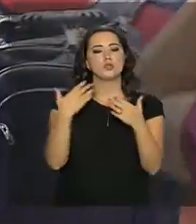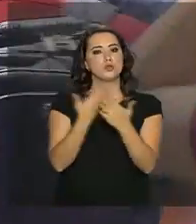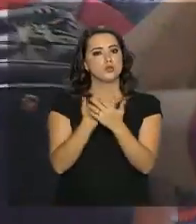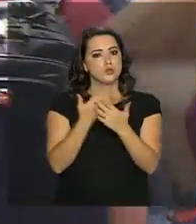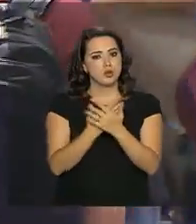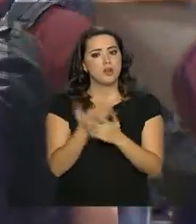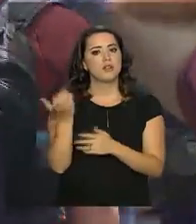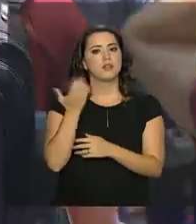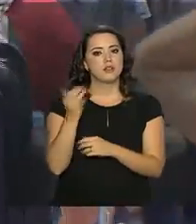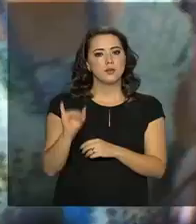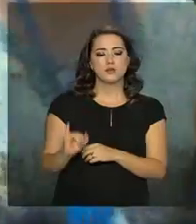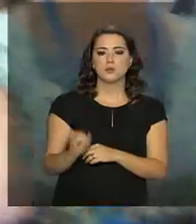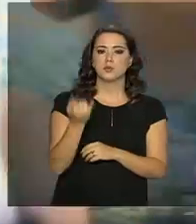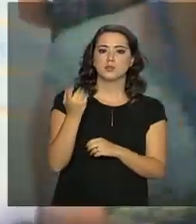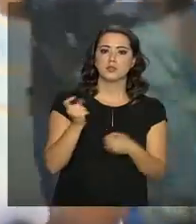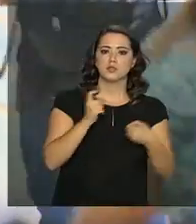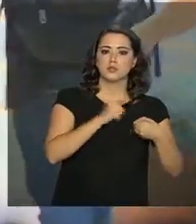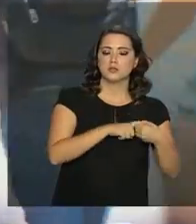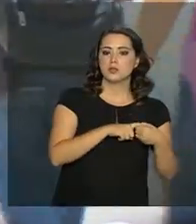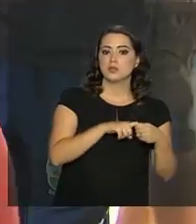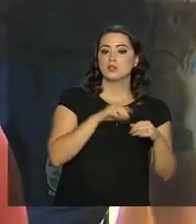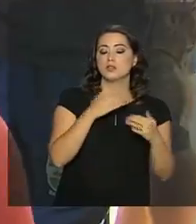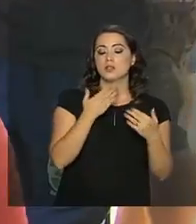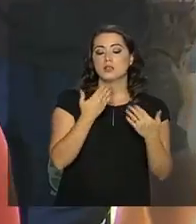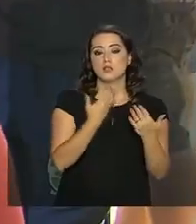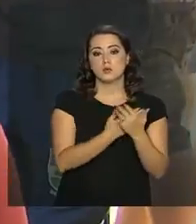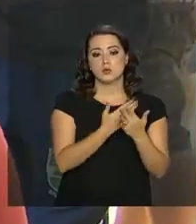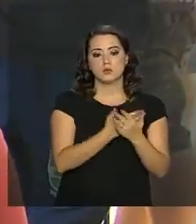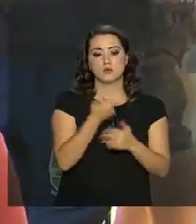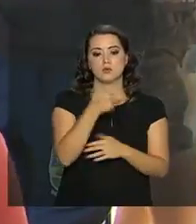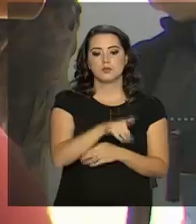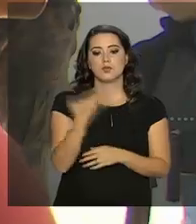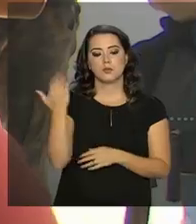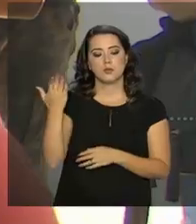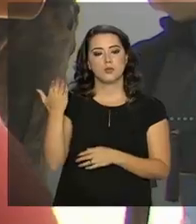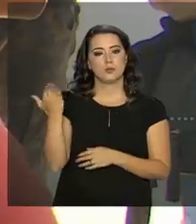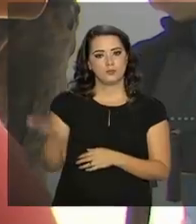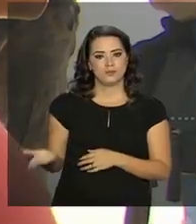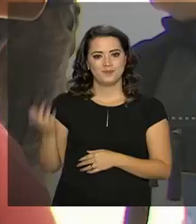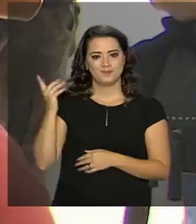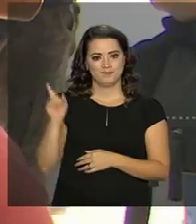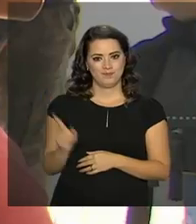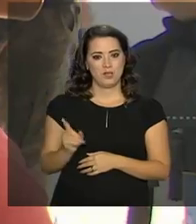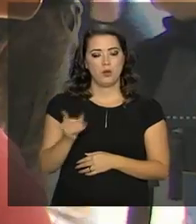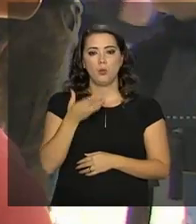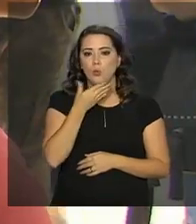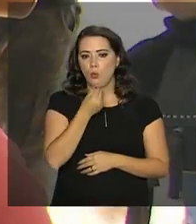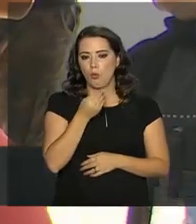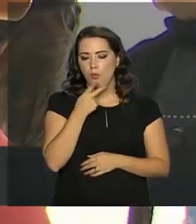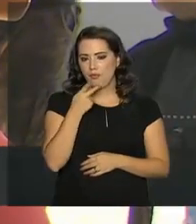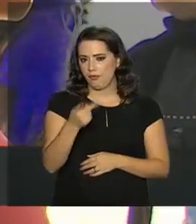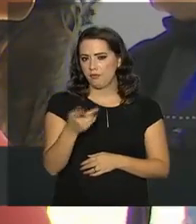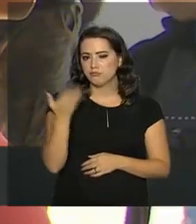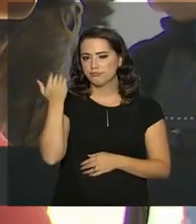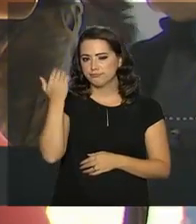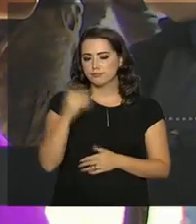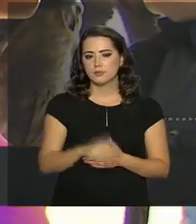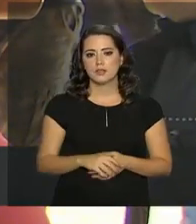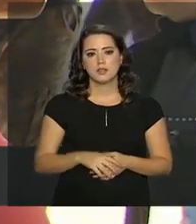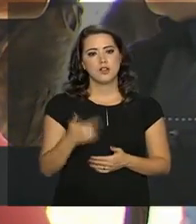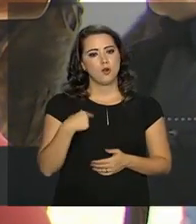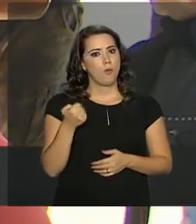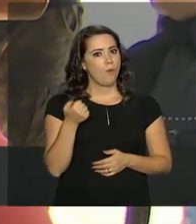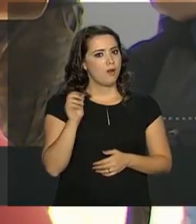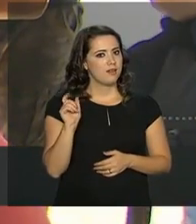aula querendo uma oportunidade de estudar novamente é o caso de chuva como tô já em tempo de